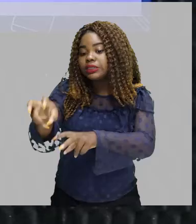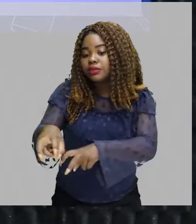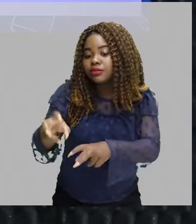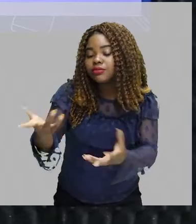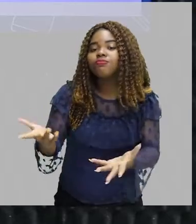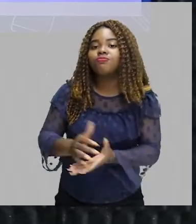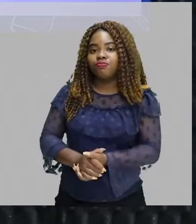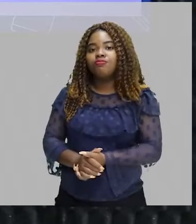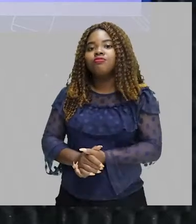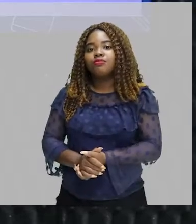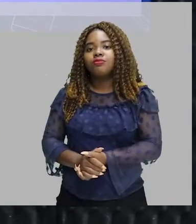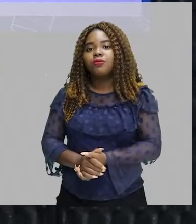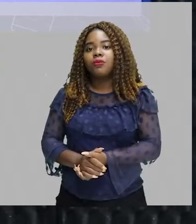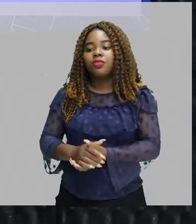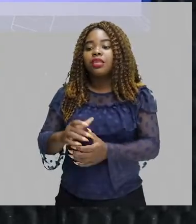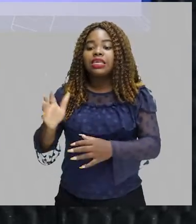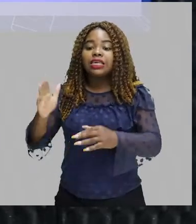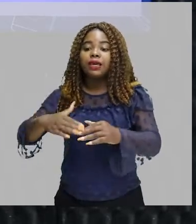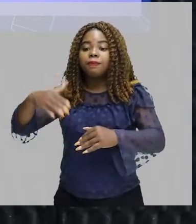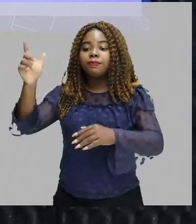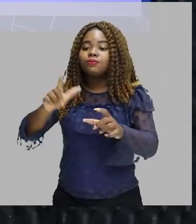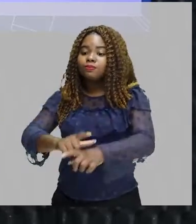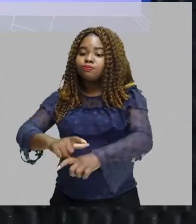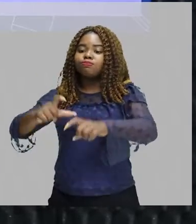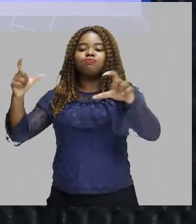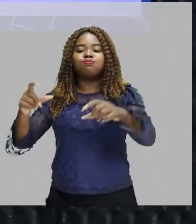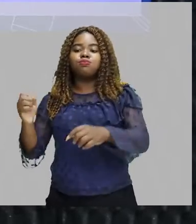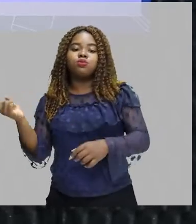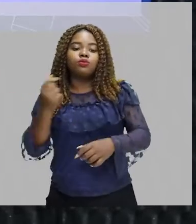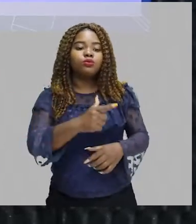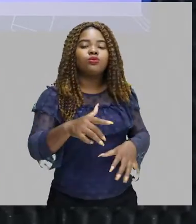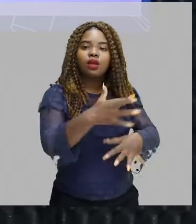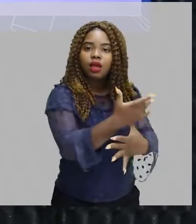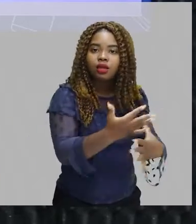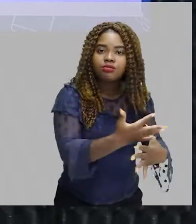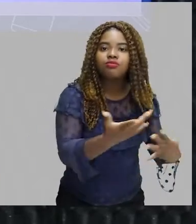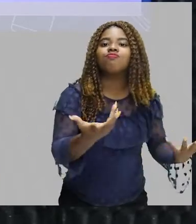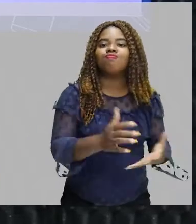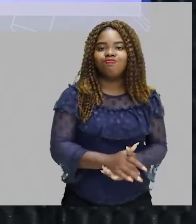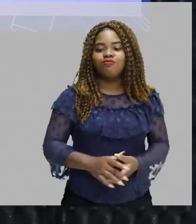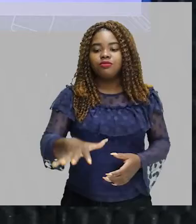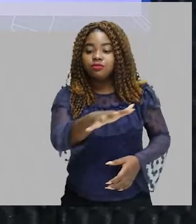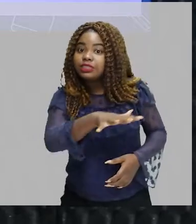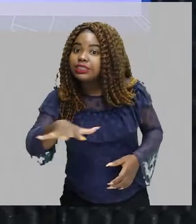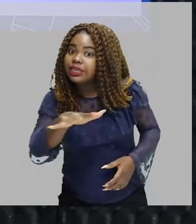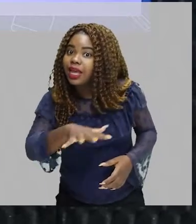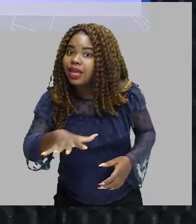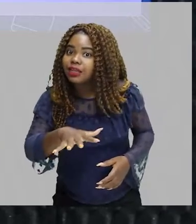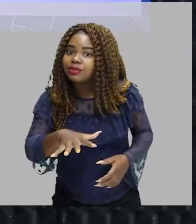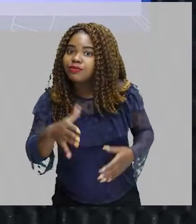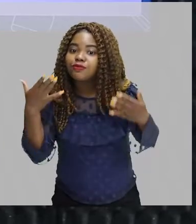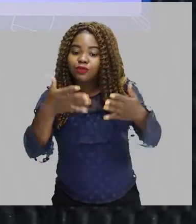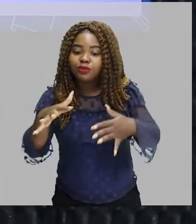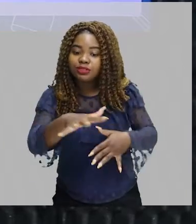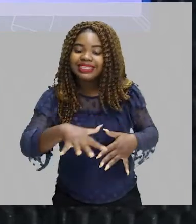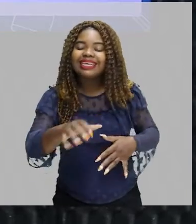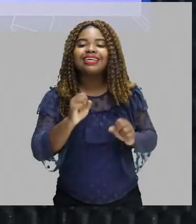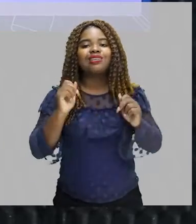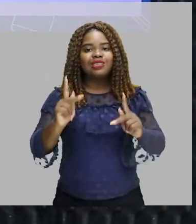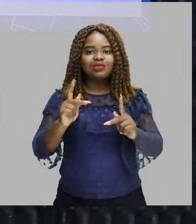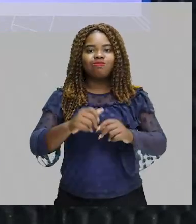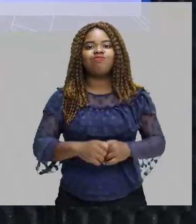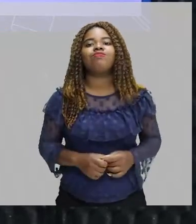ele tende a ser maior. Uma outra questão importante também do espaço rural é que ele vai apresentar uma menor dinâmica econômica